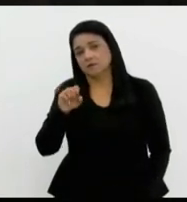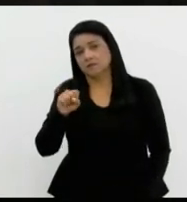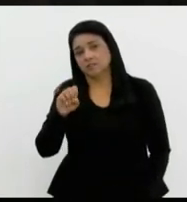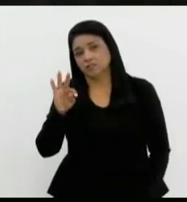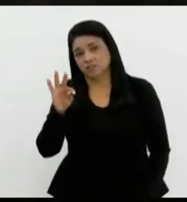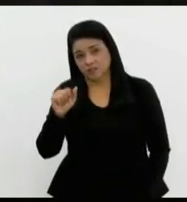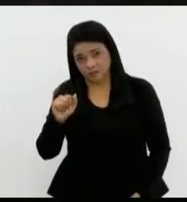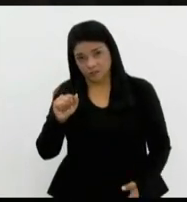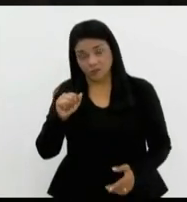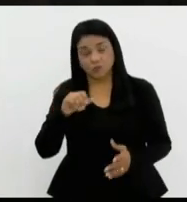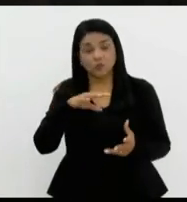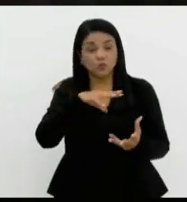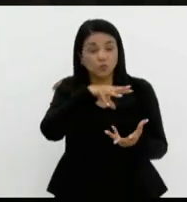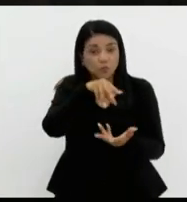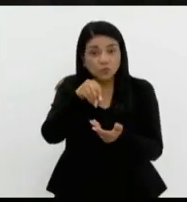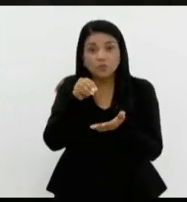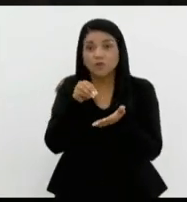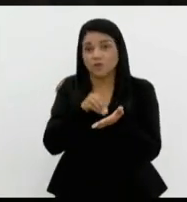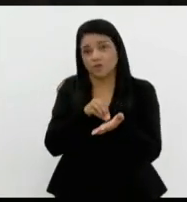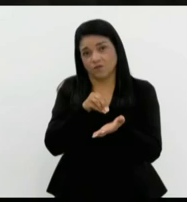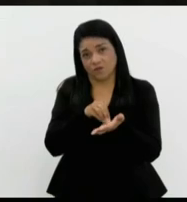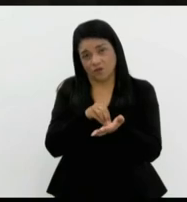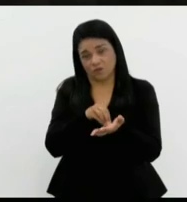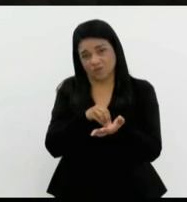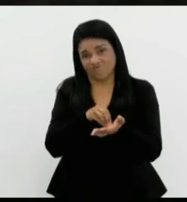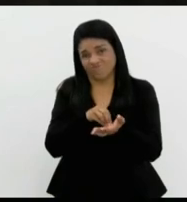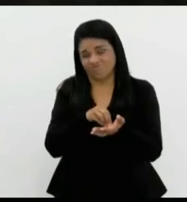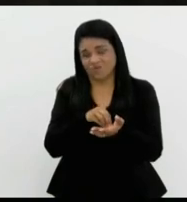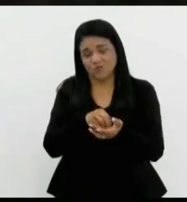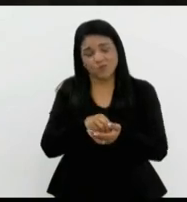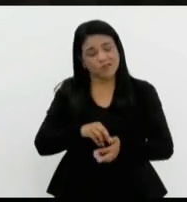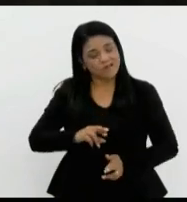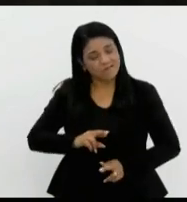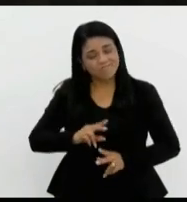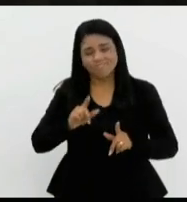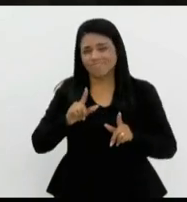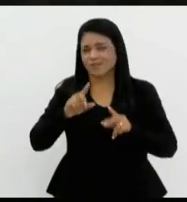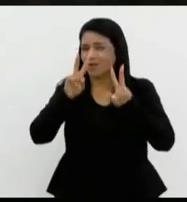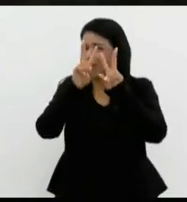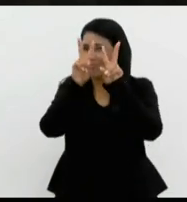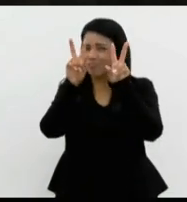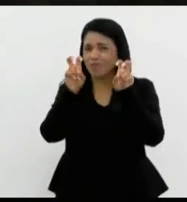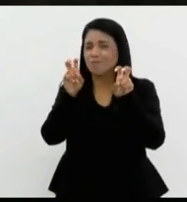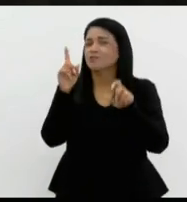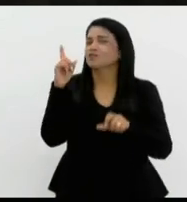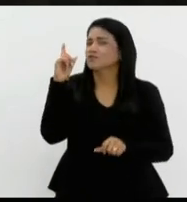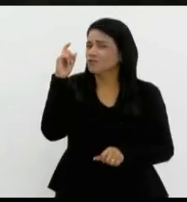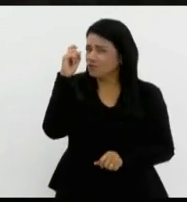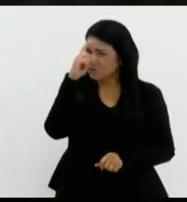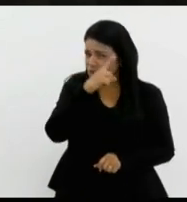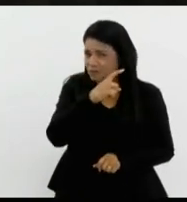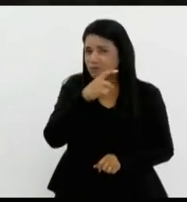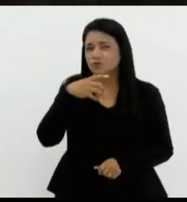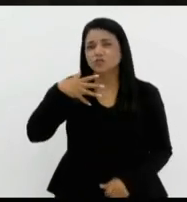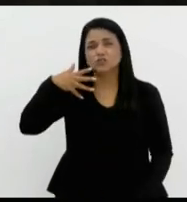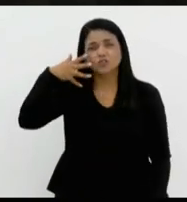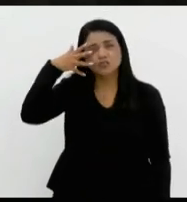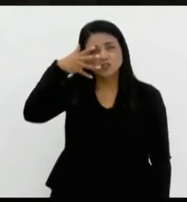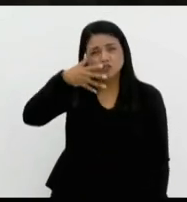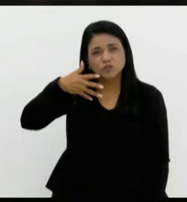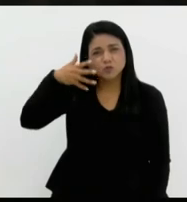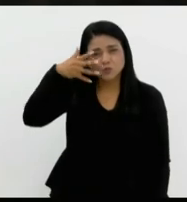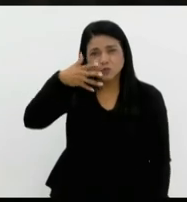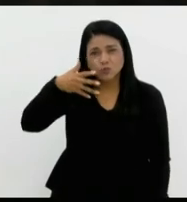assinalar, porque esse não é um tema fácil de abordar com um discurso que não